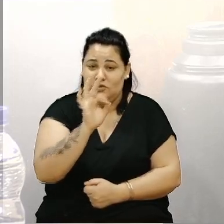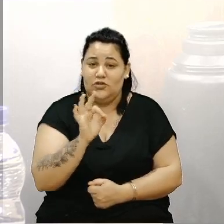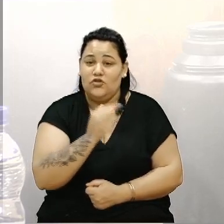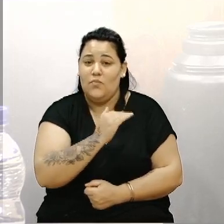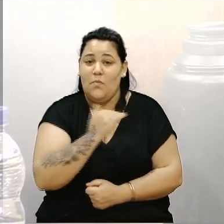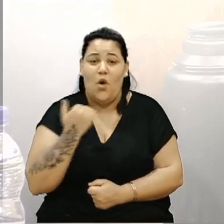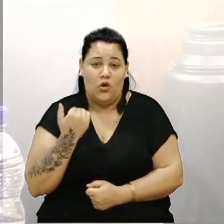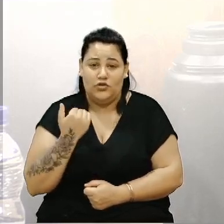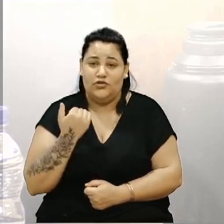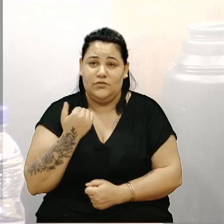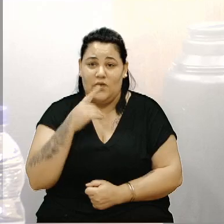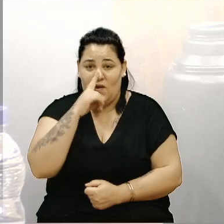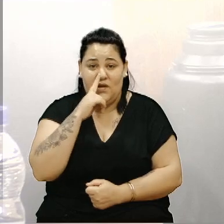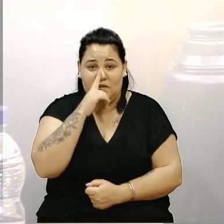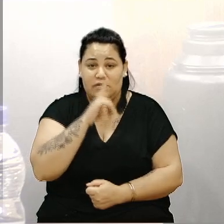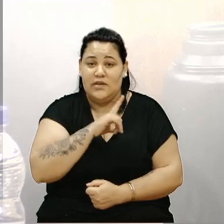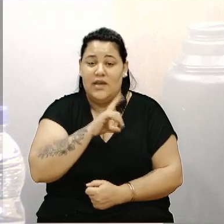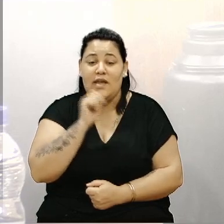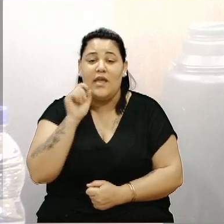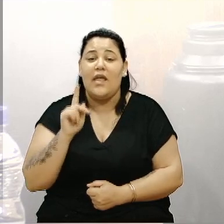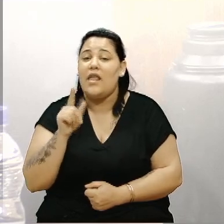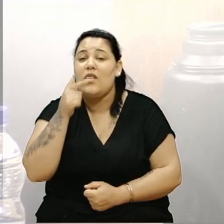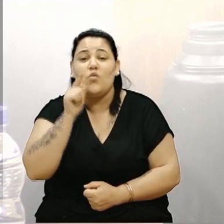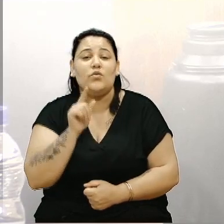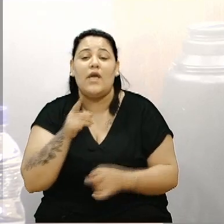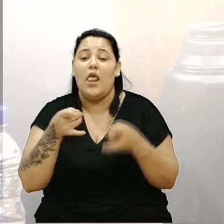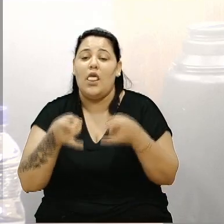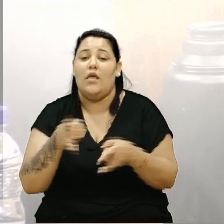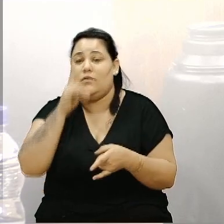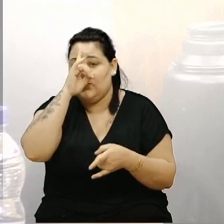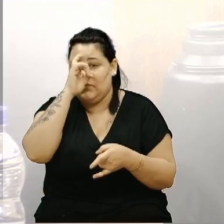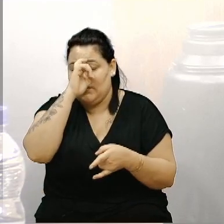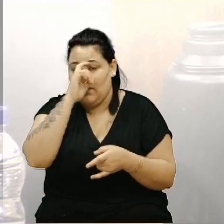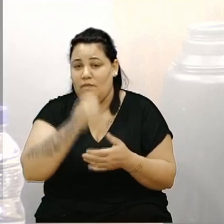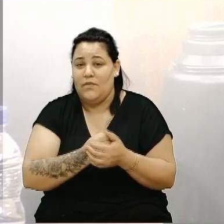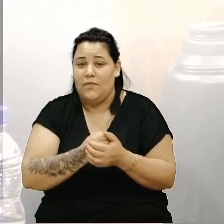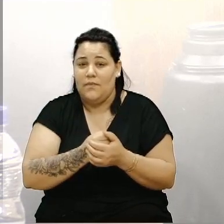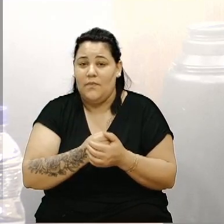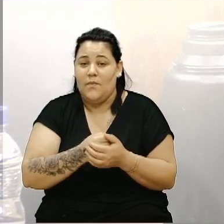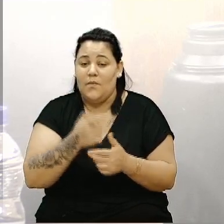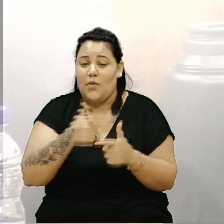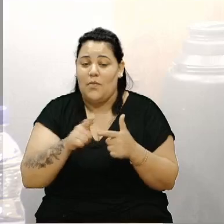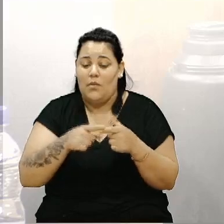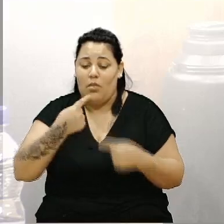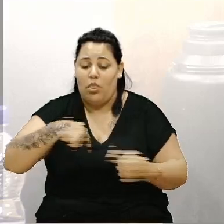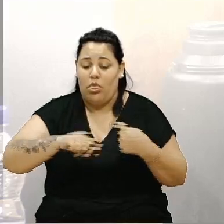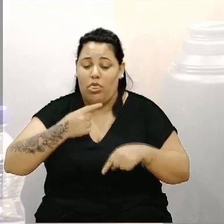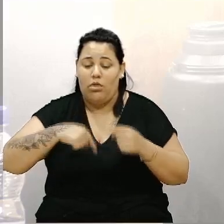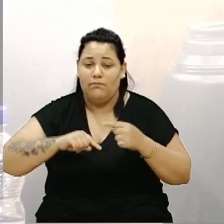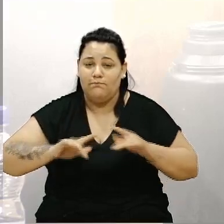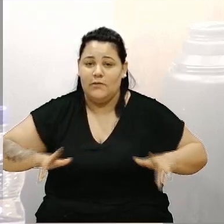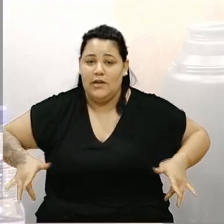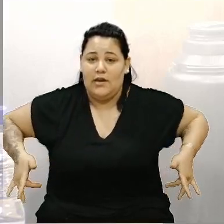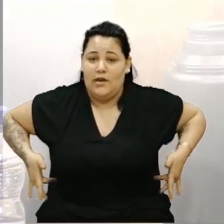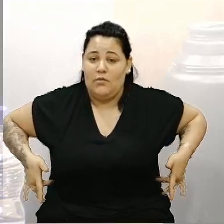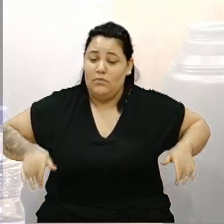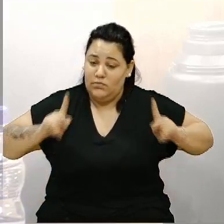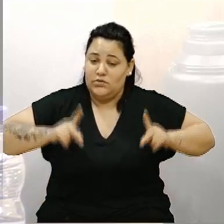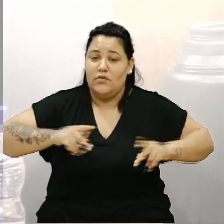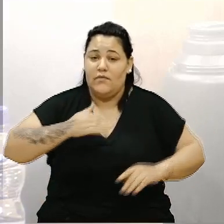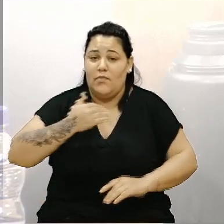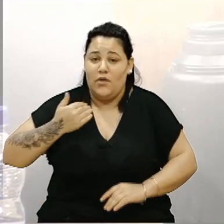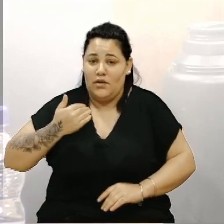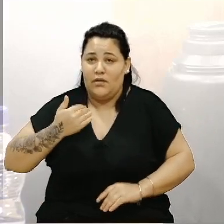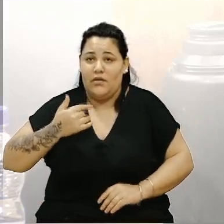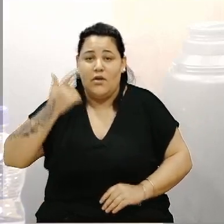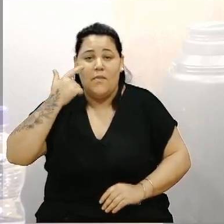aí é altíssimo. Quem não conseguir leito. É um problema circulatório, é um problema cardíaco, renal. Essas pessoas vão morrer. Daí a gente pode pensar,